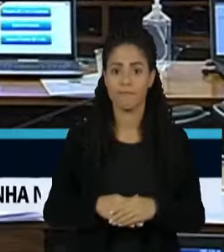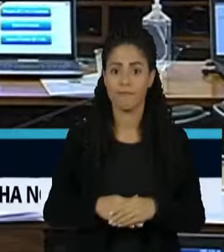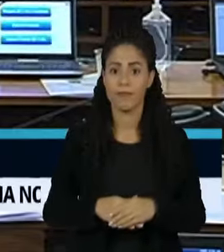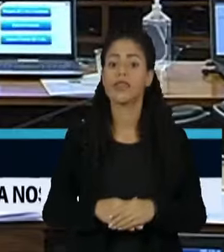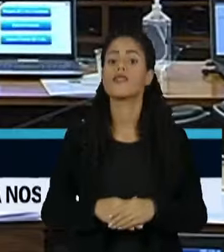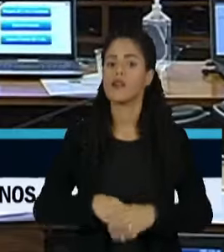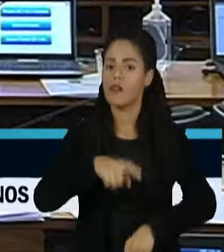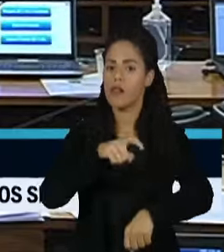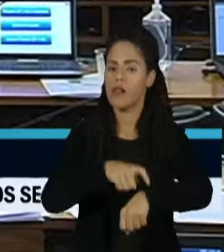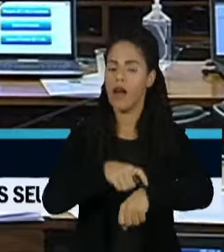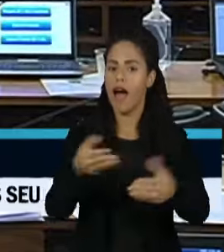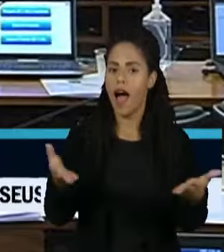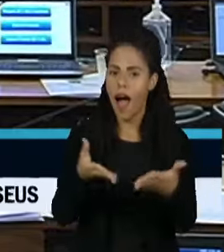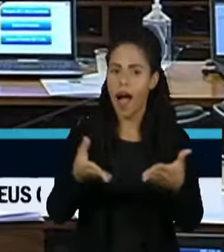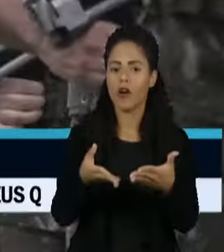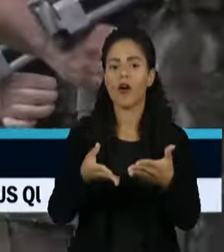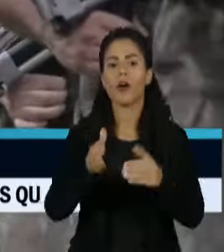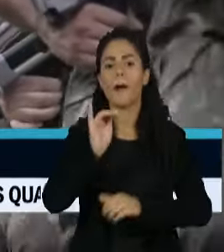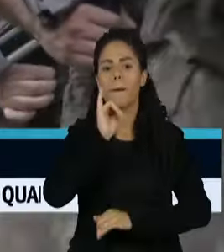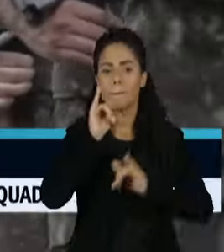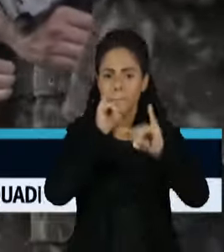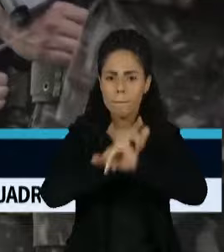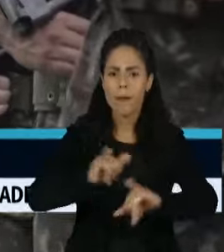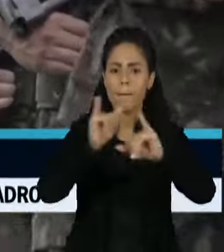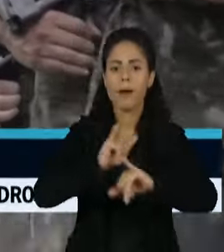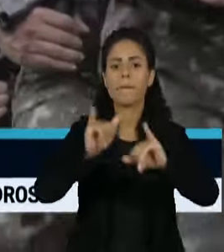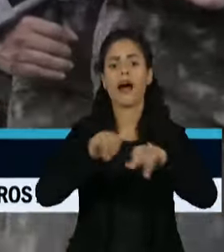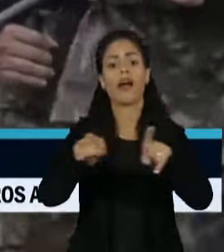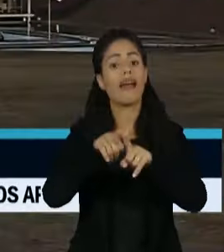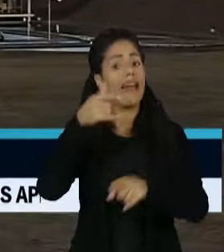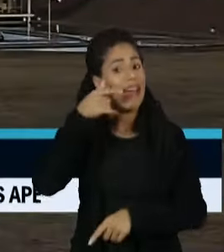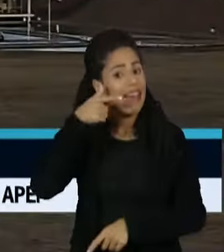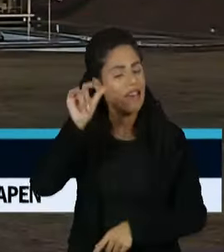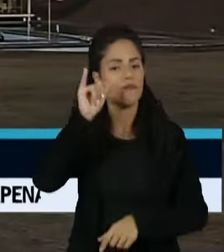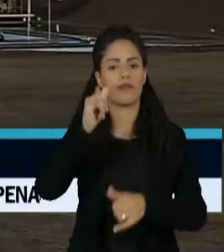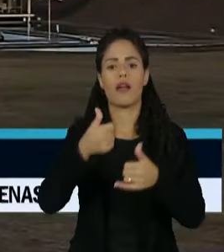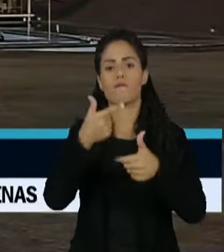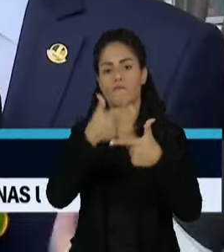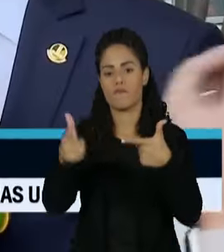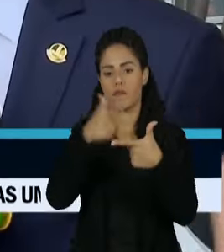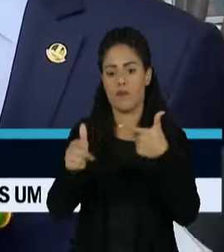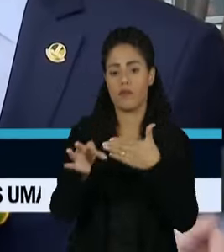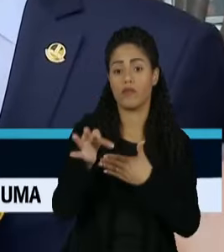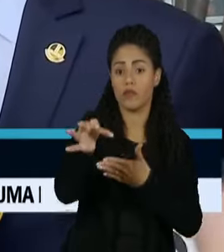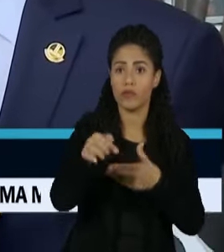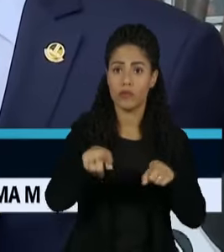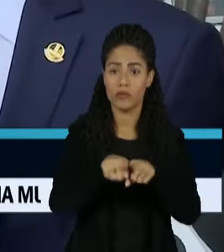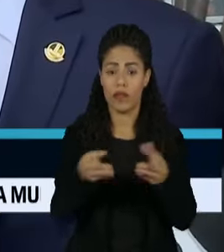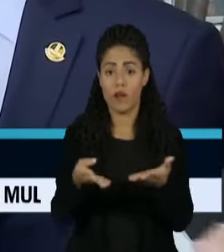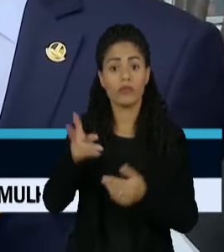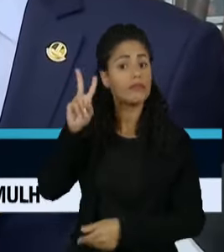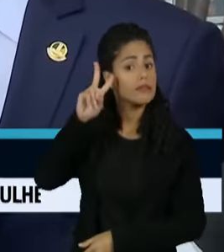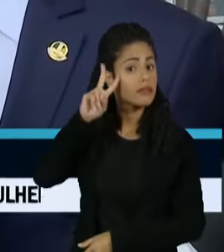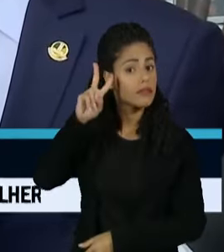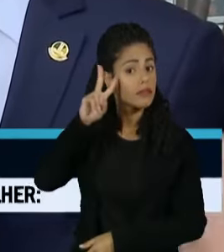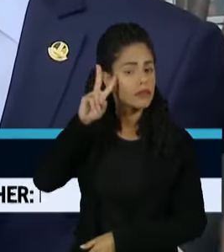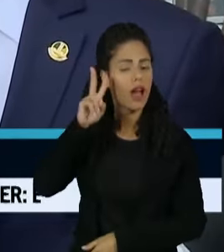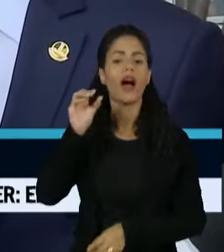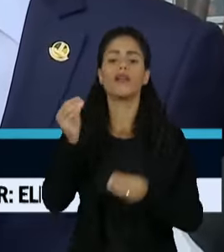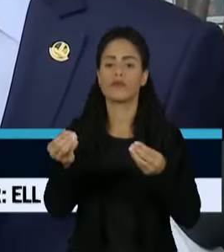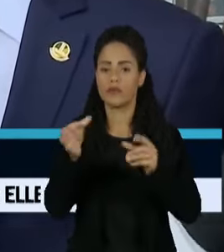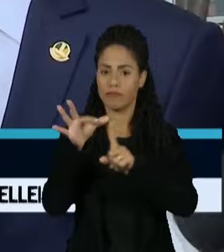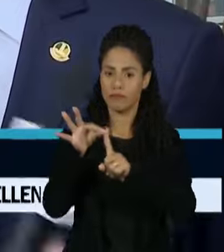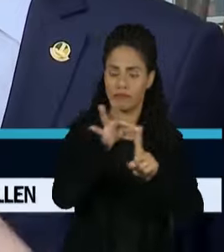é alinhar o discurso para evitar ruídos entre as Forças Armadas e o Parlamento. Nesta segunda-feira, o ministro